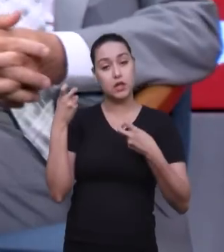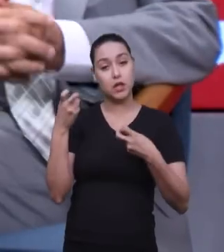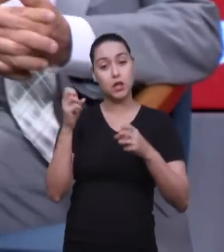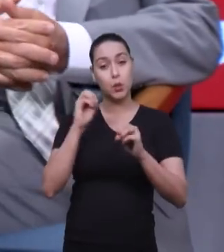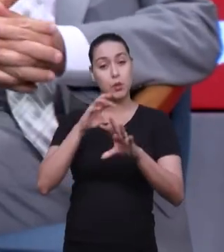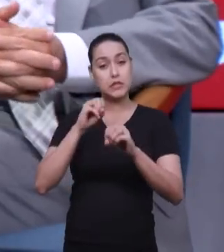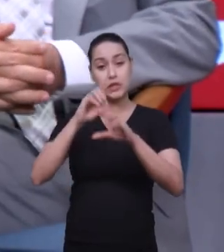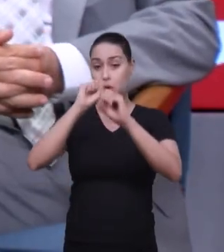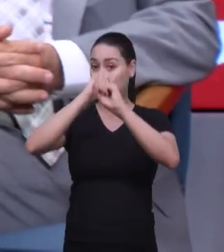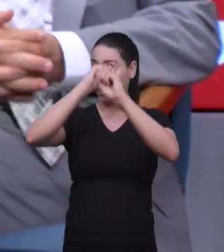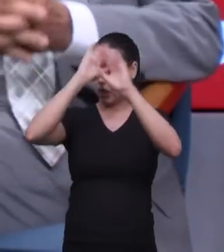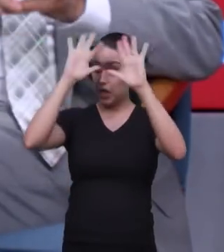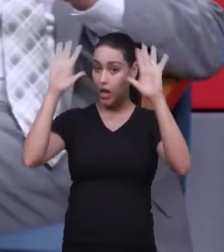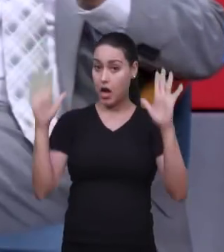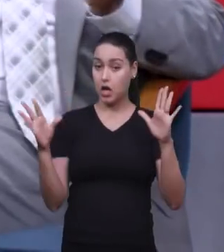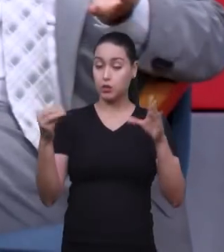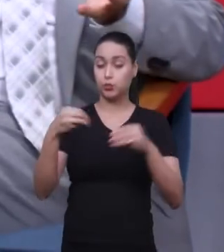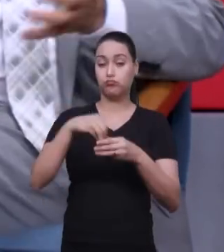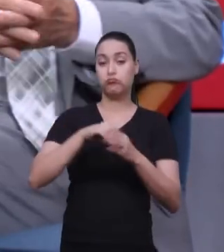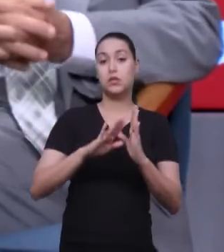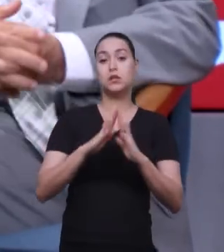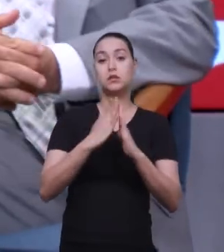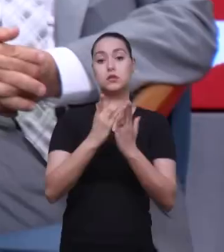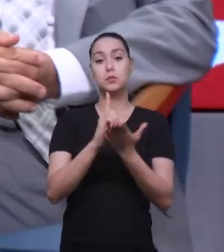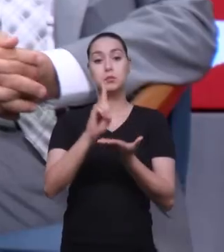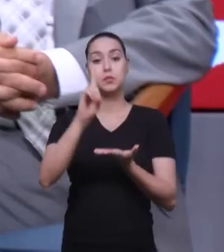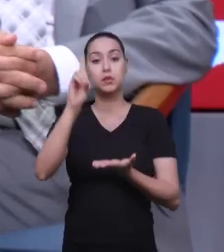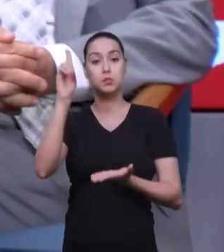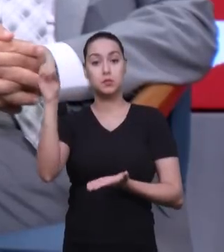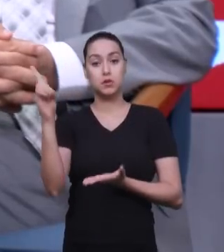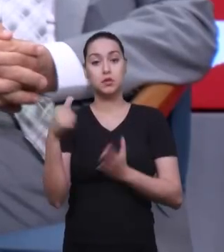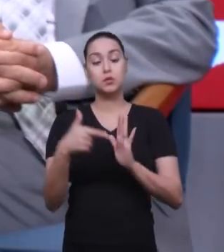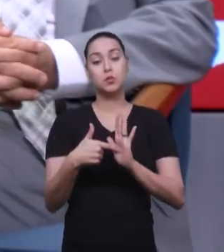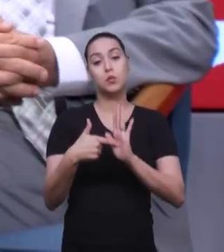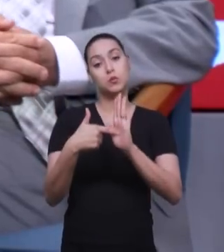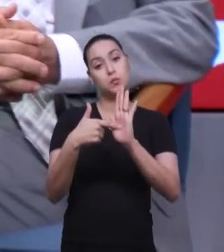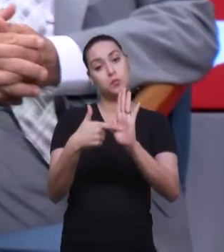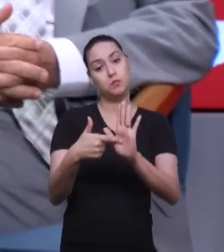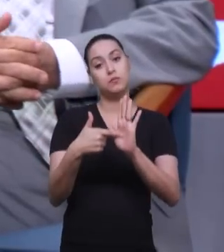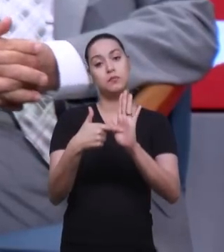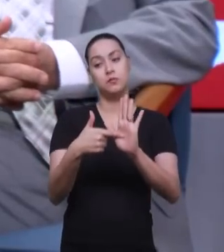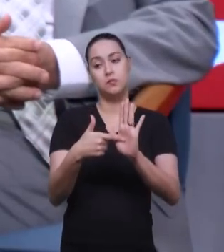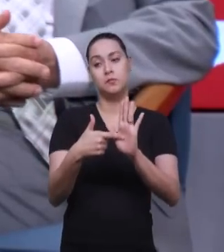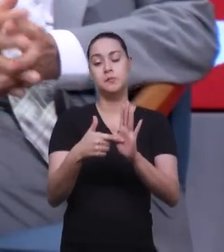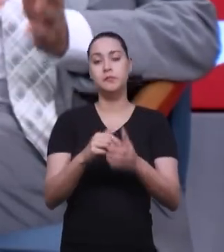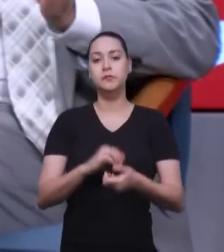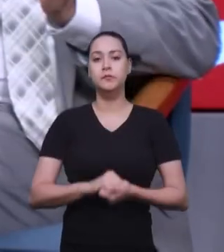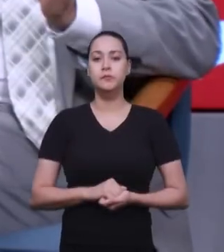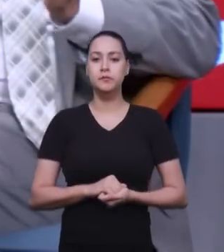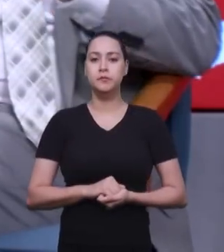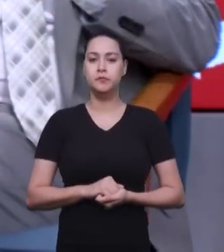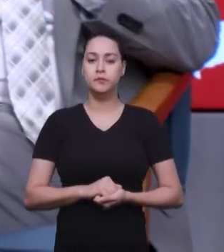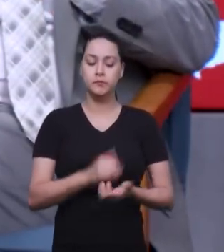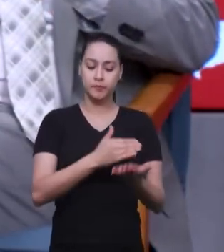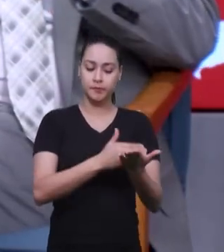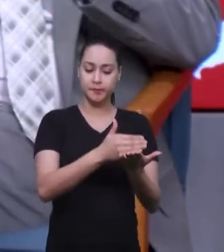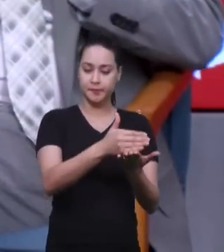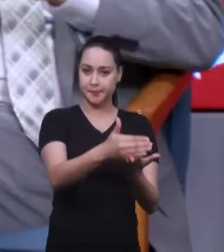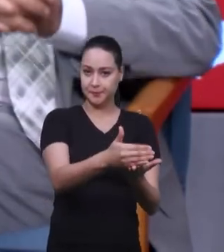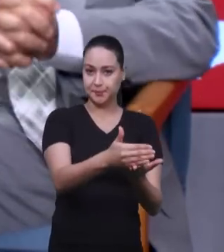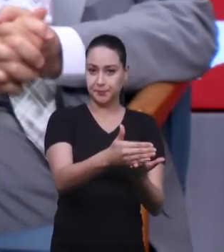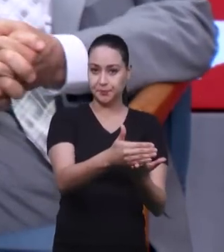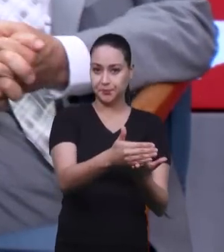ensino claro, é uma doutrina muito clara na Bíblia quando ele fala a respeito disso.